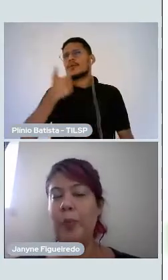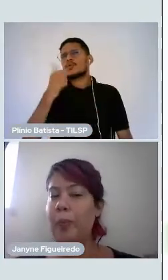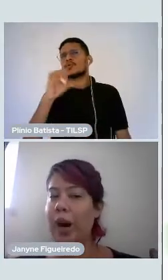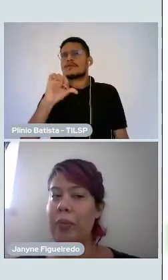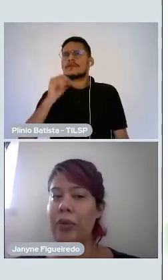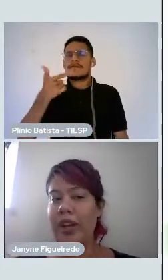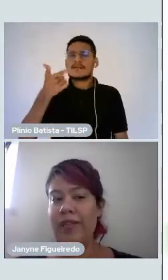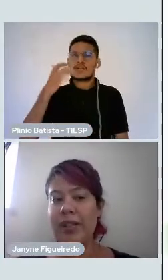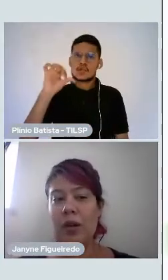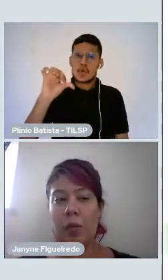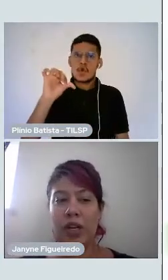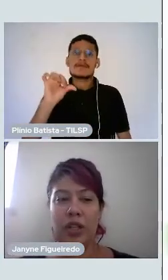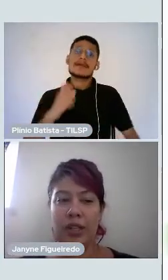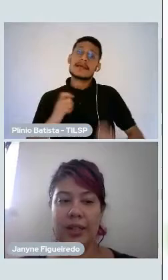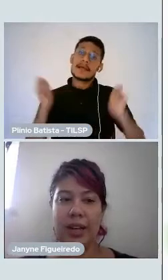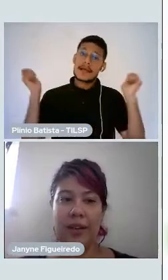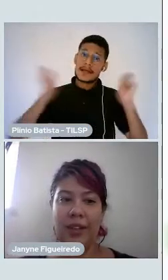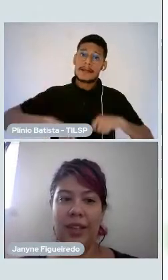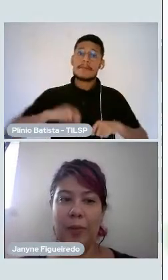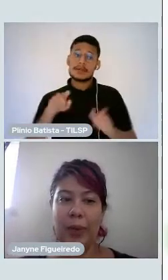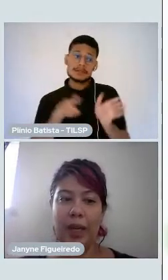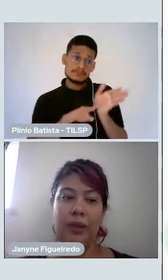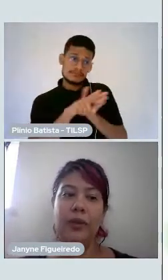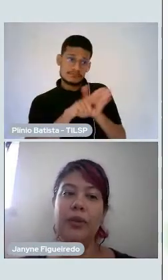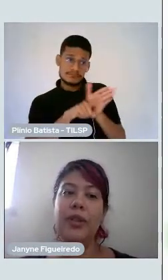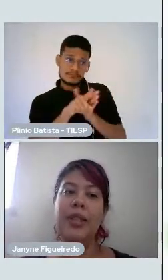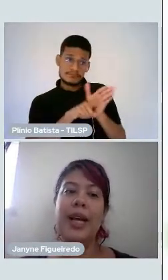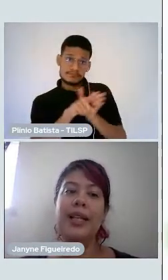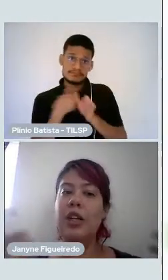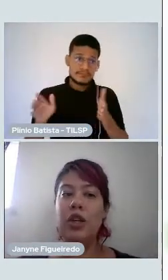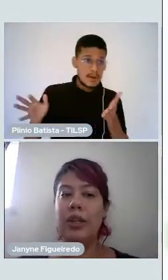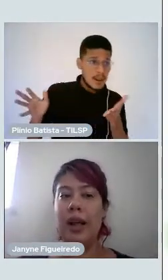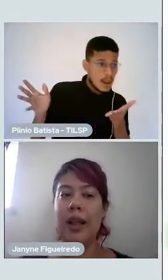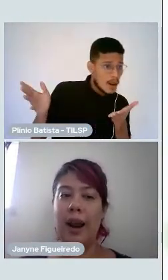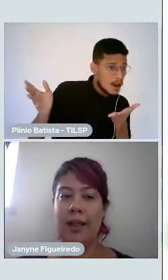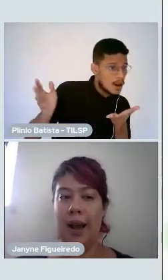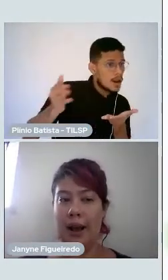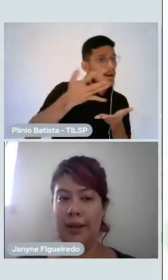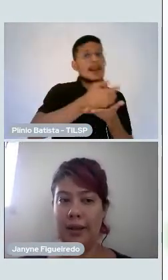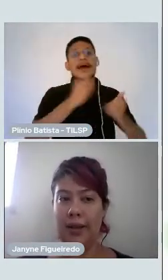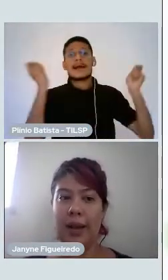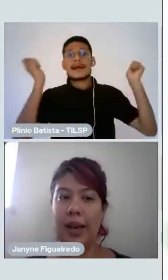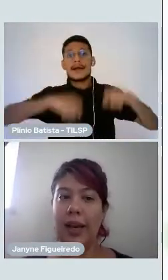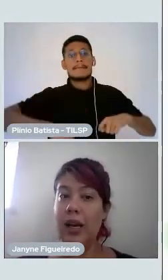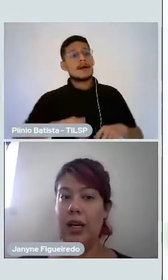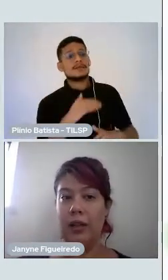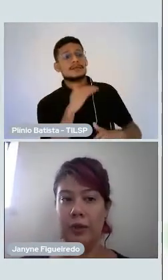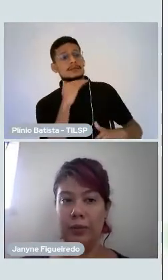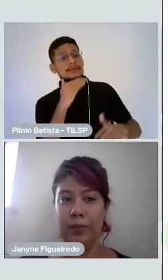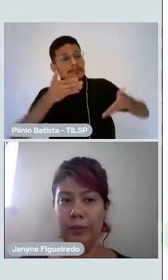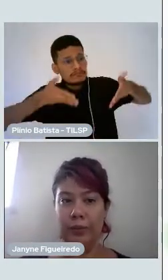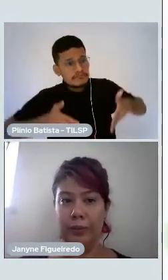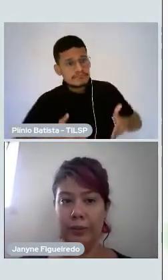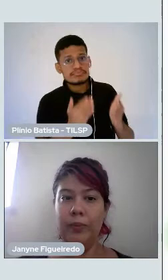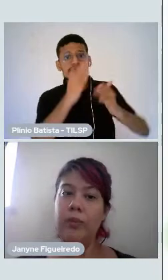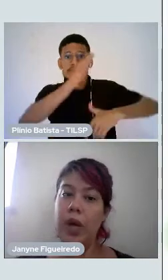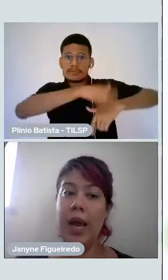1929, para poder fazer uma pesquisa de levantamento da taxa de natalidade daquele